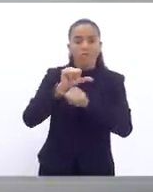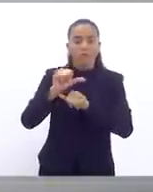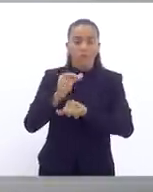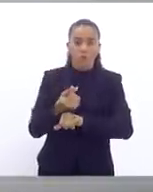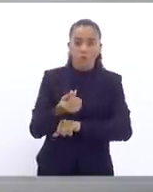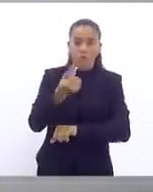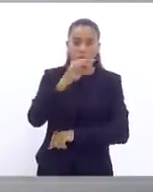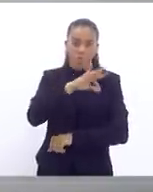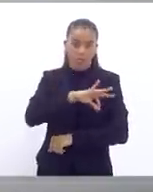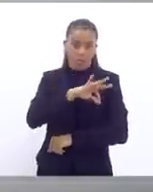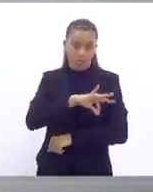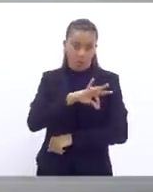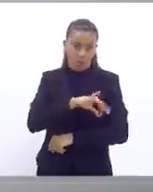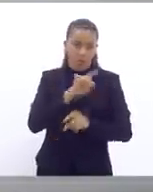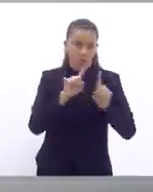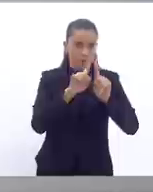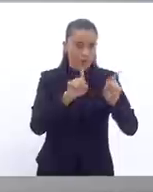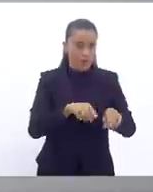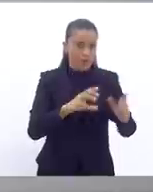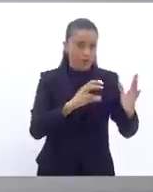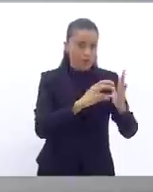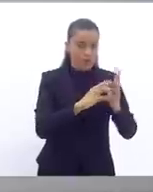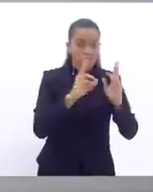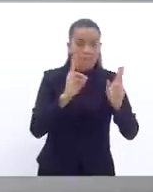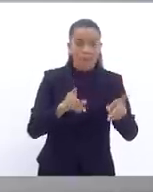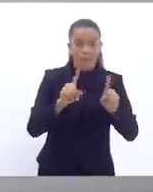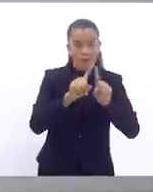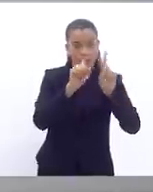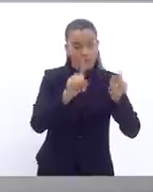Servidor ativo com o mesmo cargo